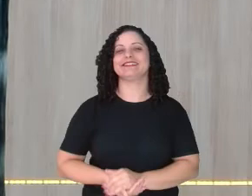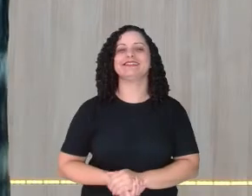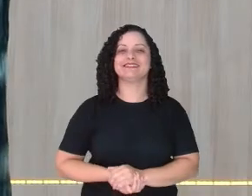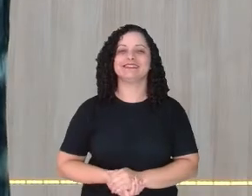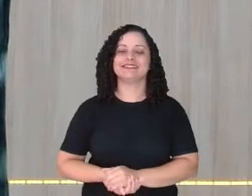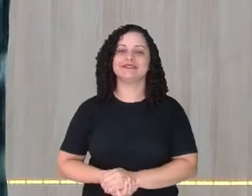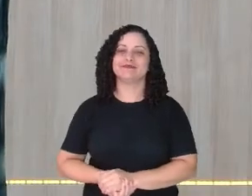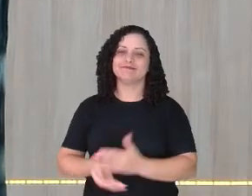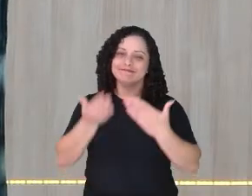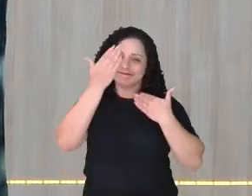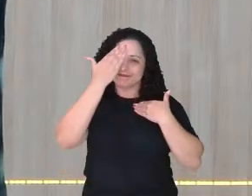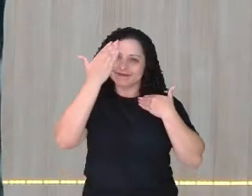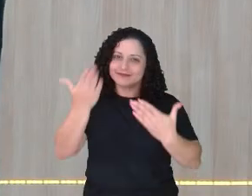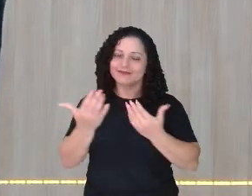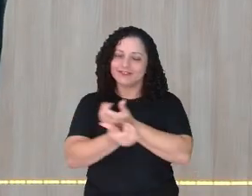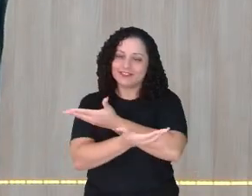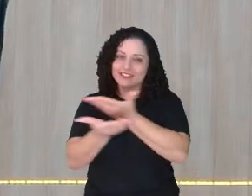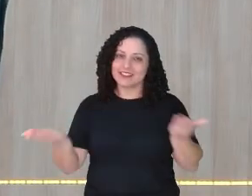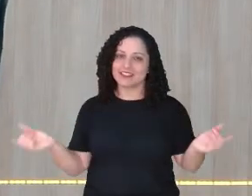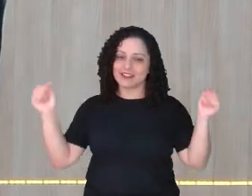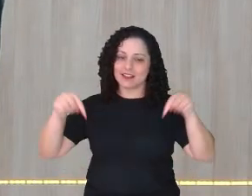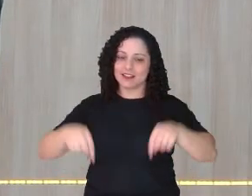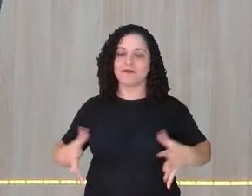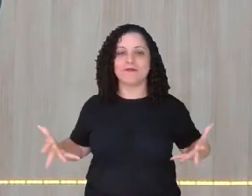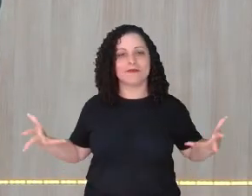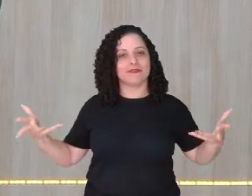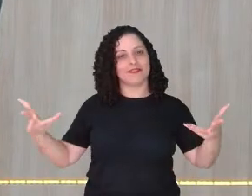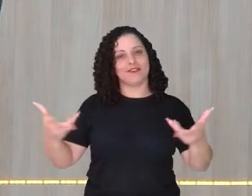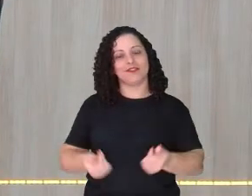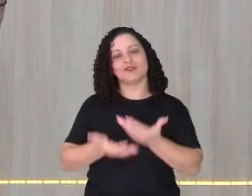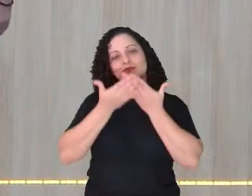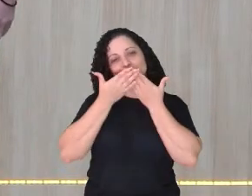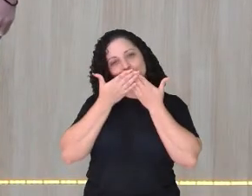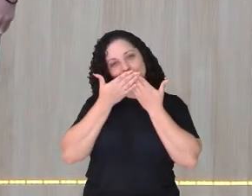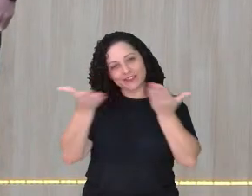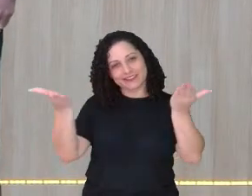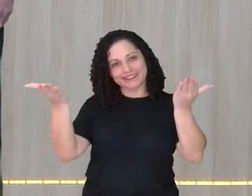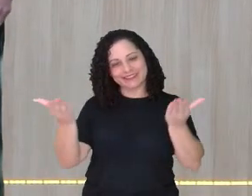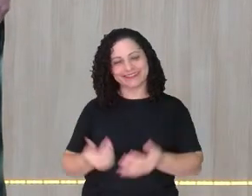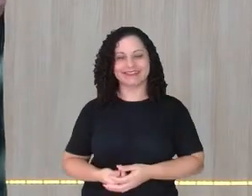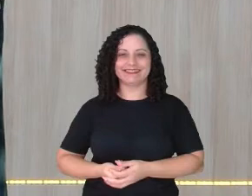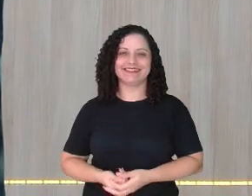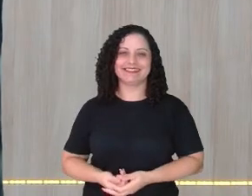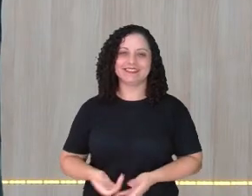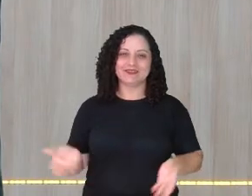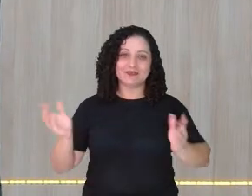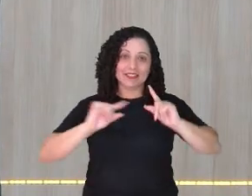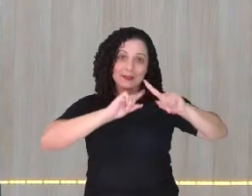Gente, obrigada. Foi muito bom estar aqui com vocês. Um beijo no coração